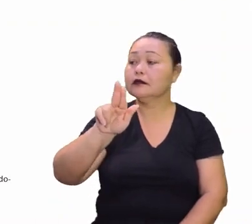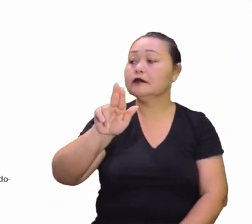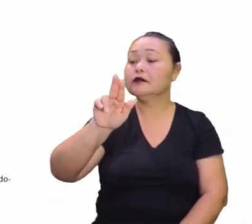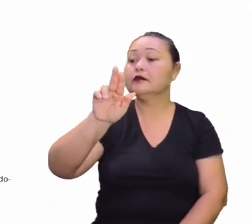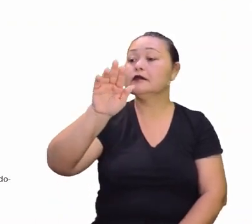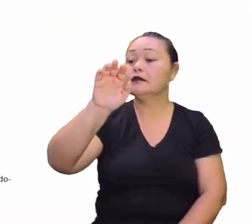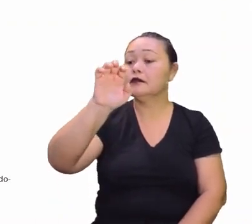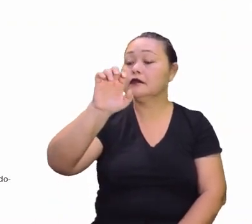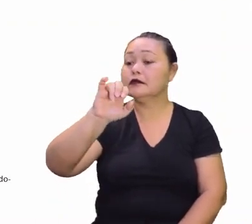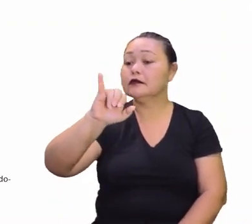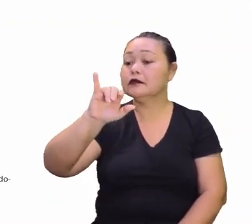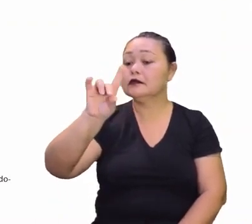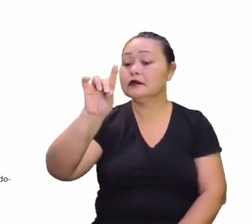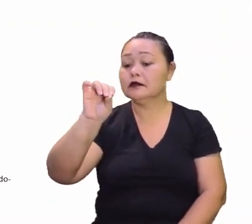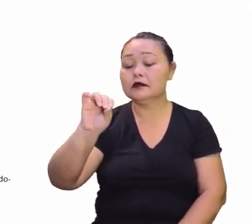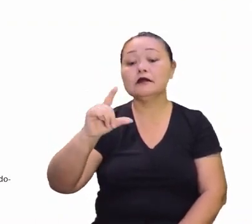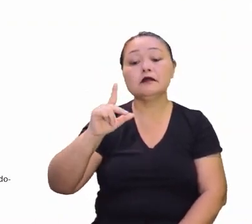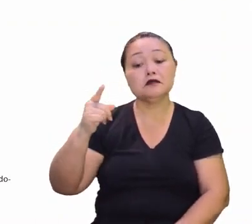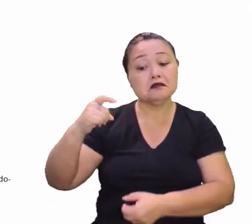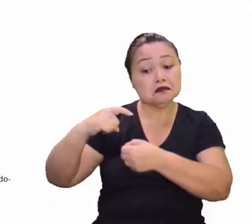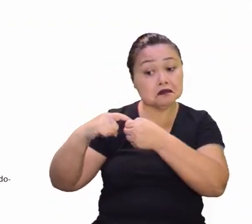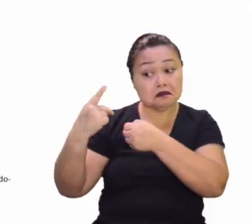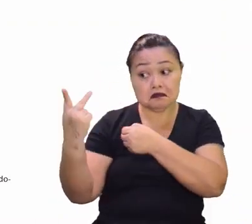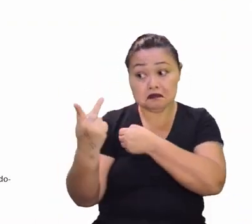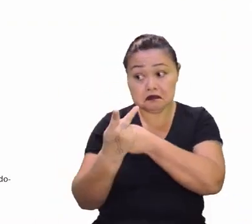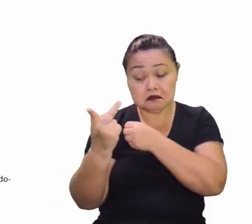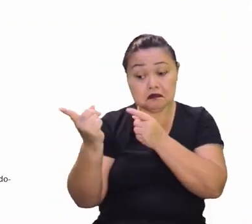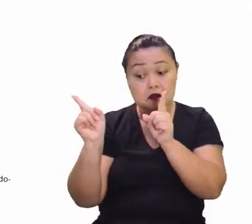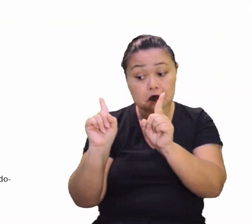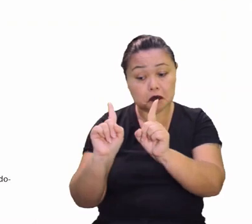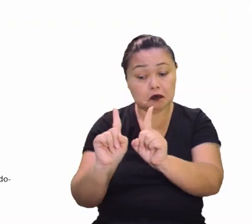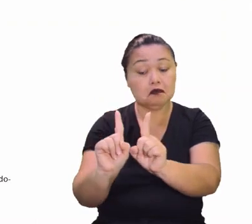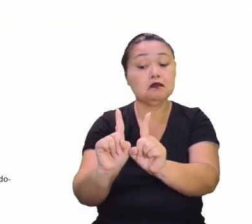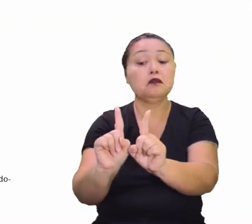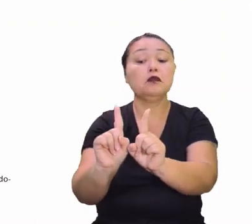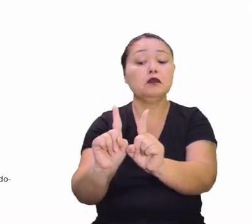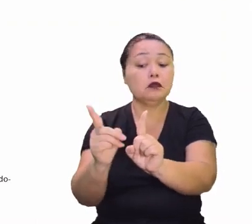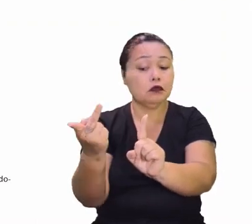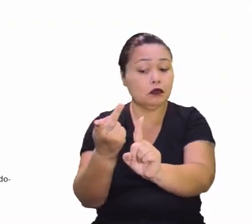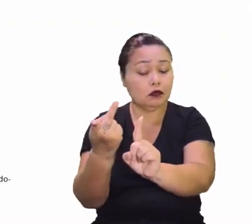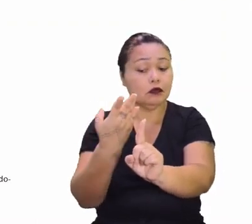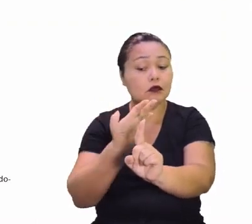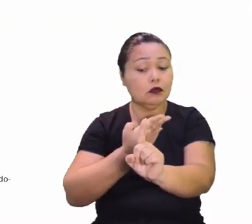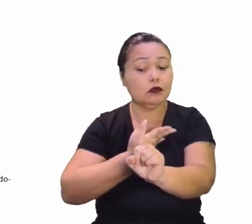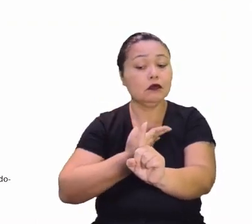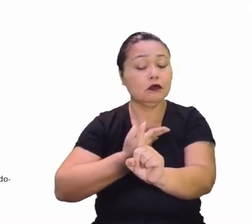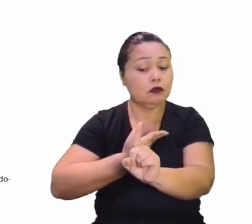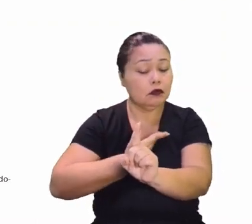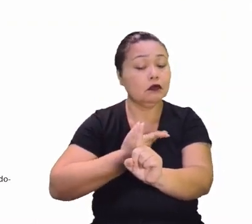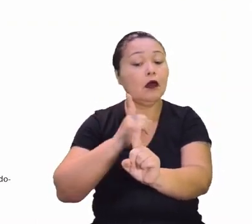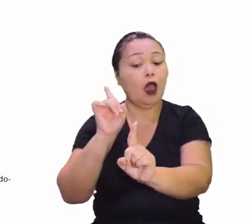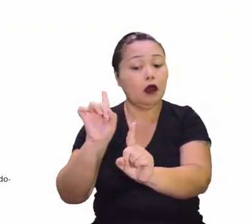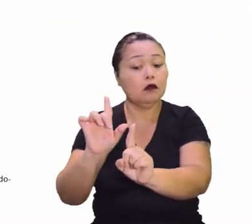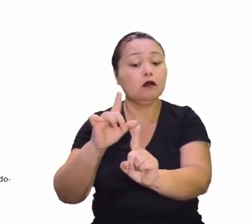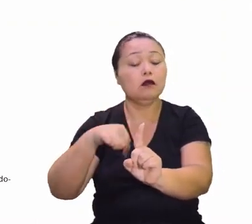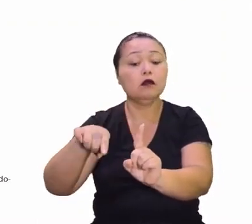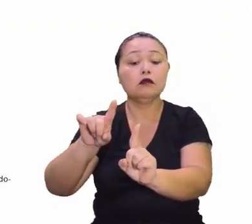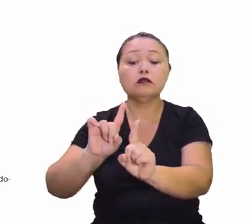Então, foi uma parceria aí que deu certo para fazer o desenvolvimento de Rondônia. Pavimentaram ali